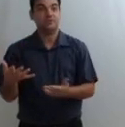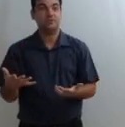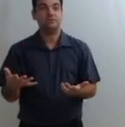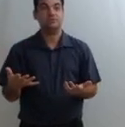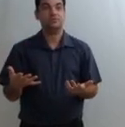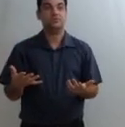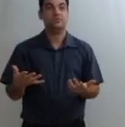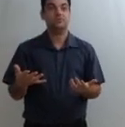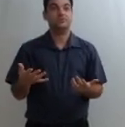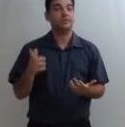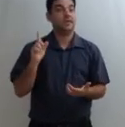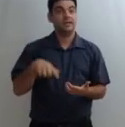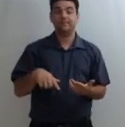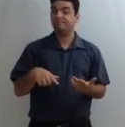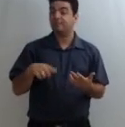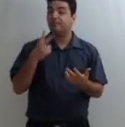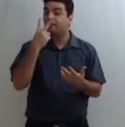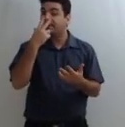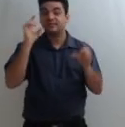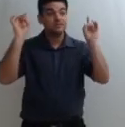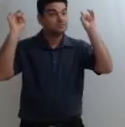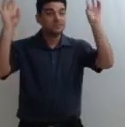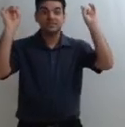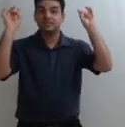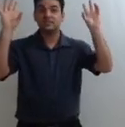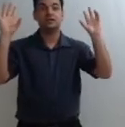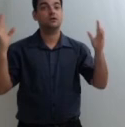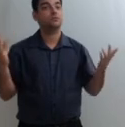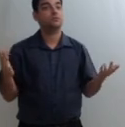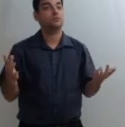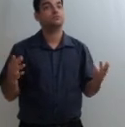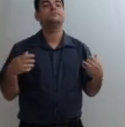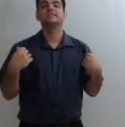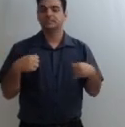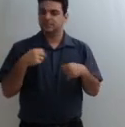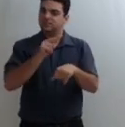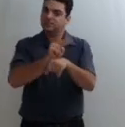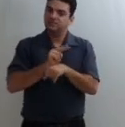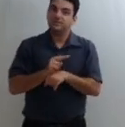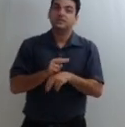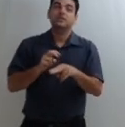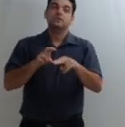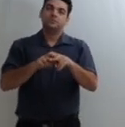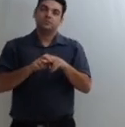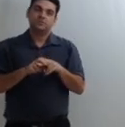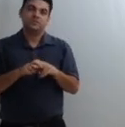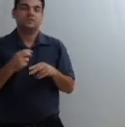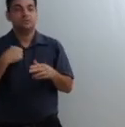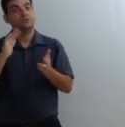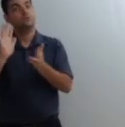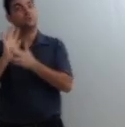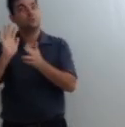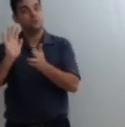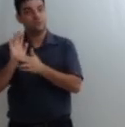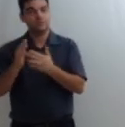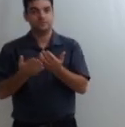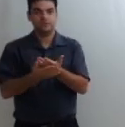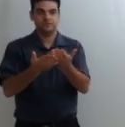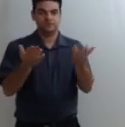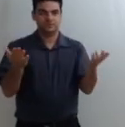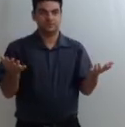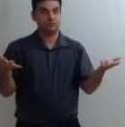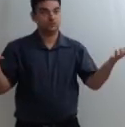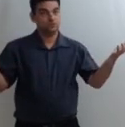momento sagrado de qualquer acusado. Então, é por isso que eu estou propondo que nós julguemos aqui na turma,